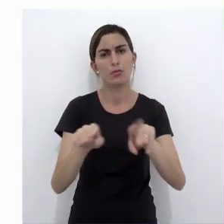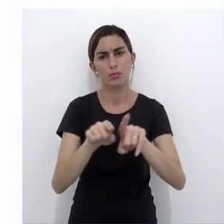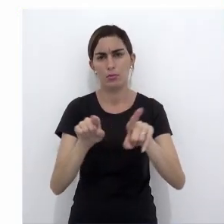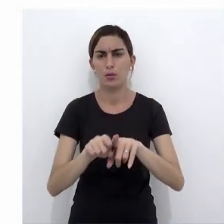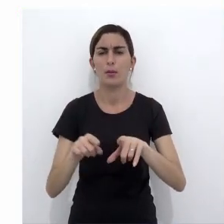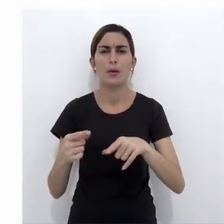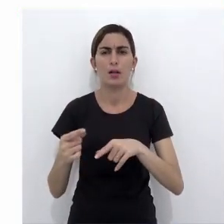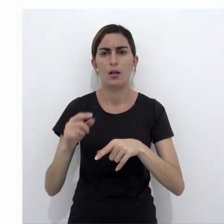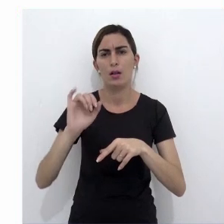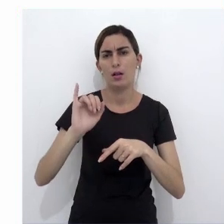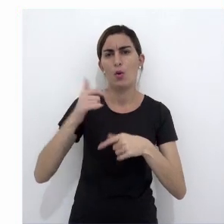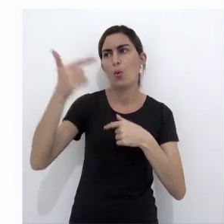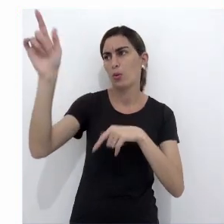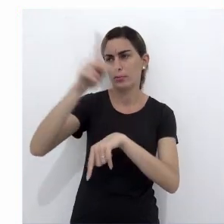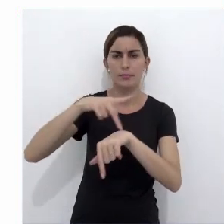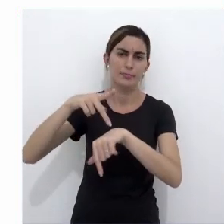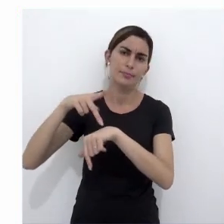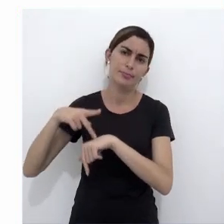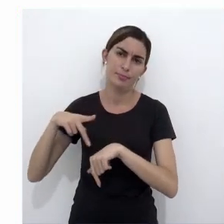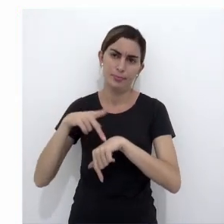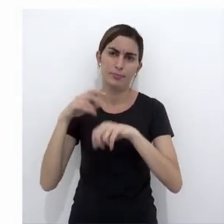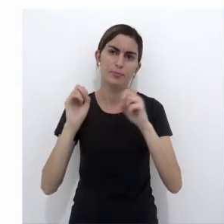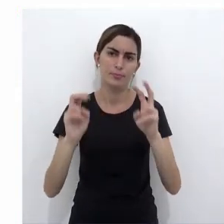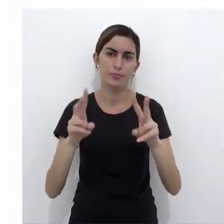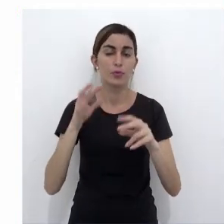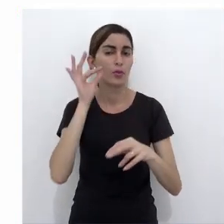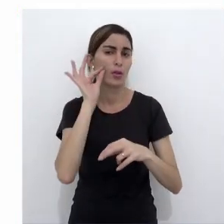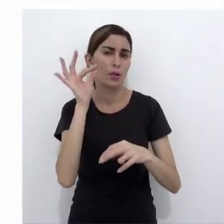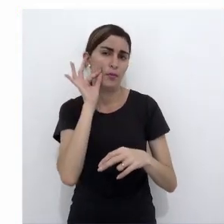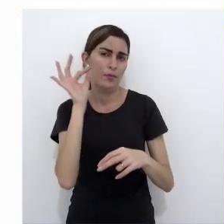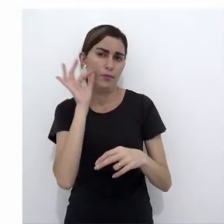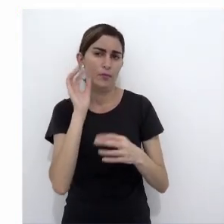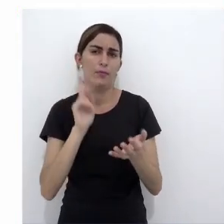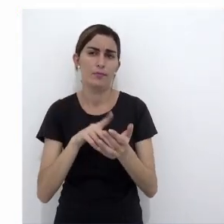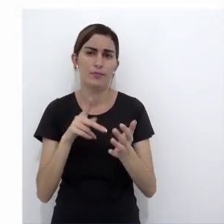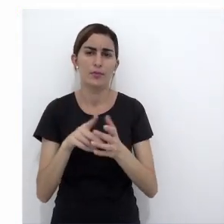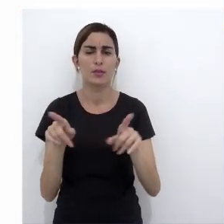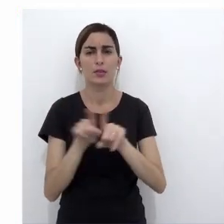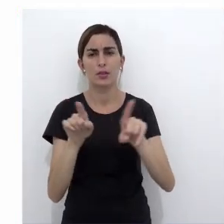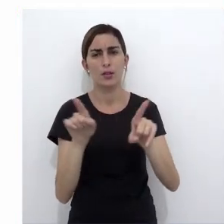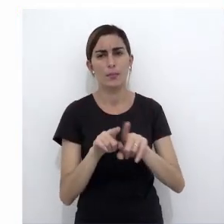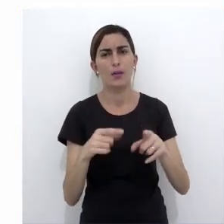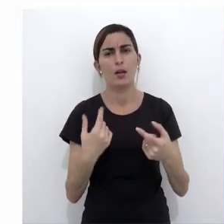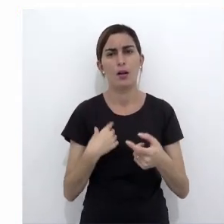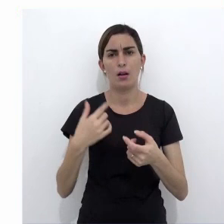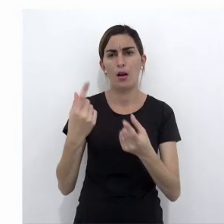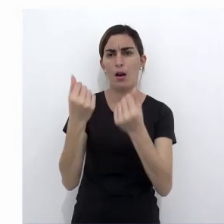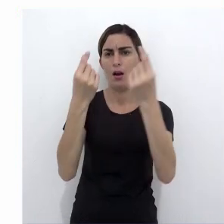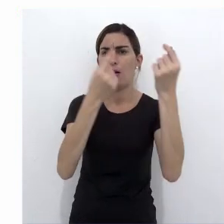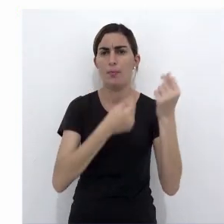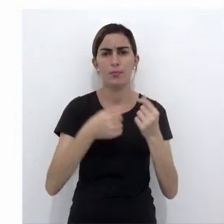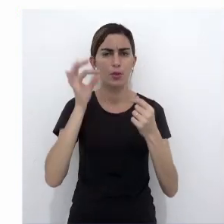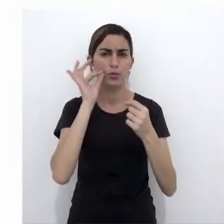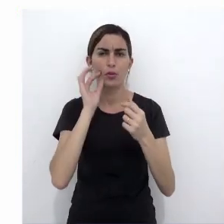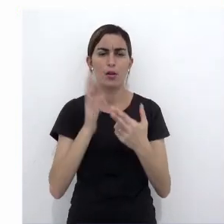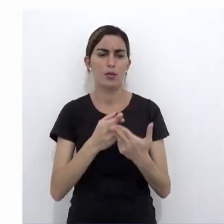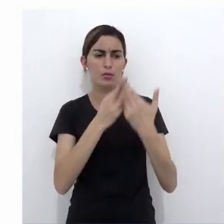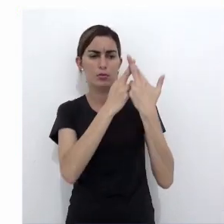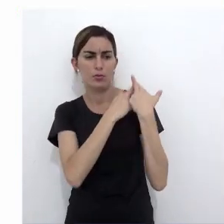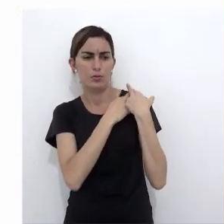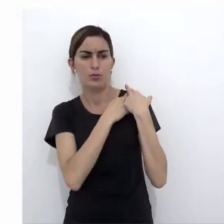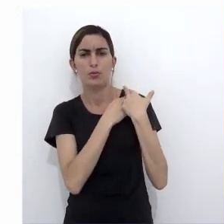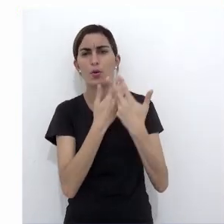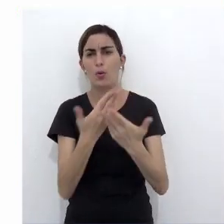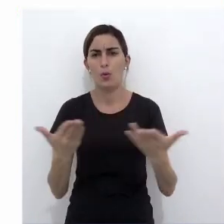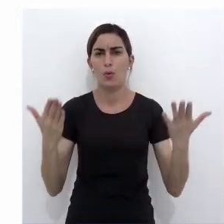obra imigrante, ok? O café, na realidade, também, os capitais do café foram responsáveis de